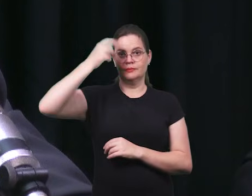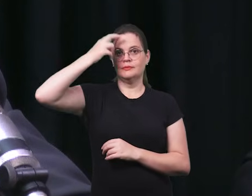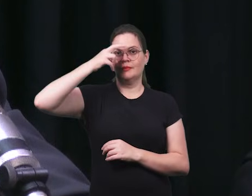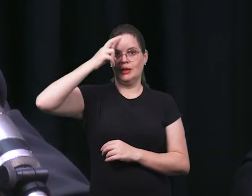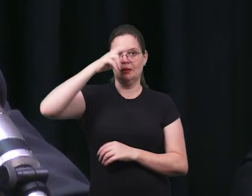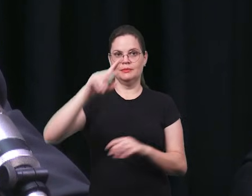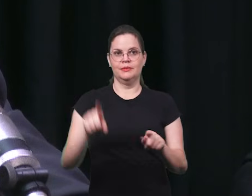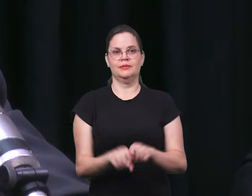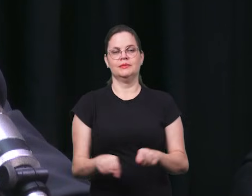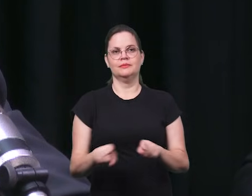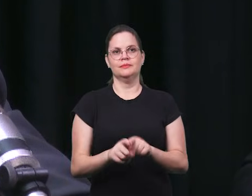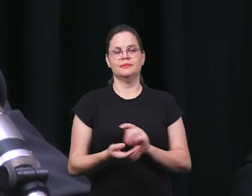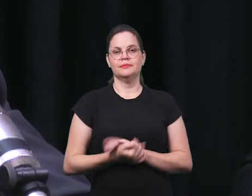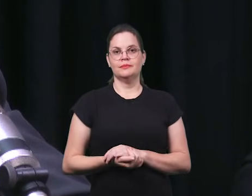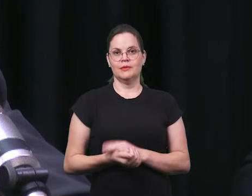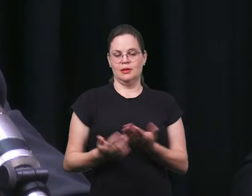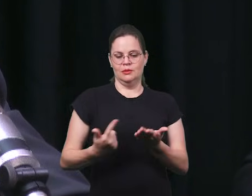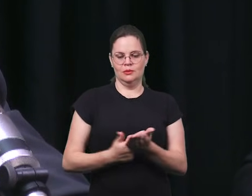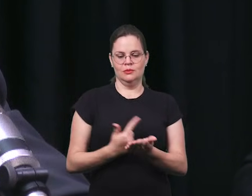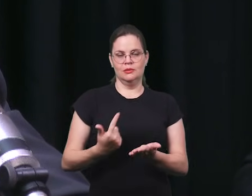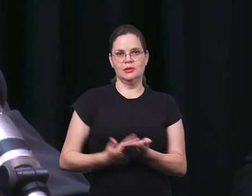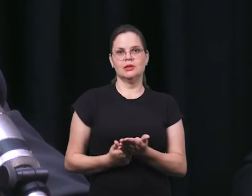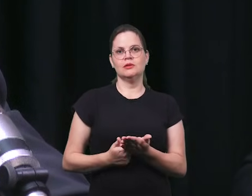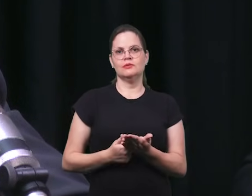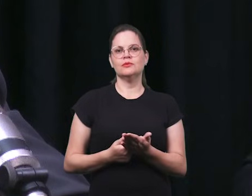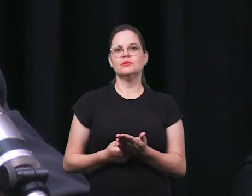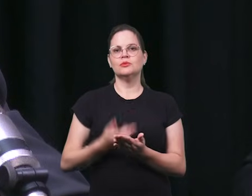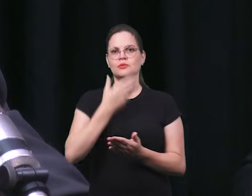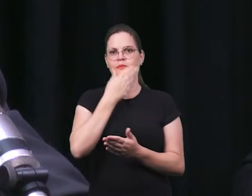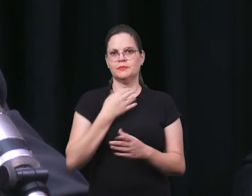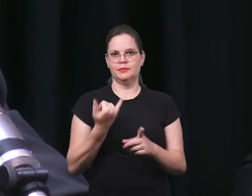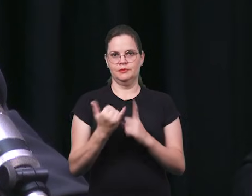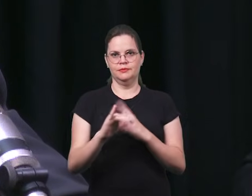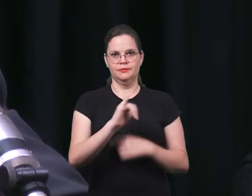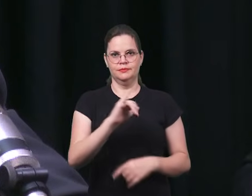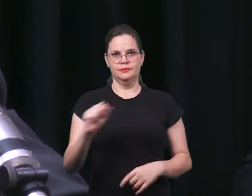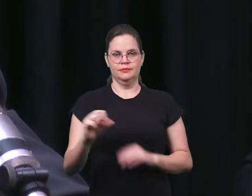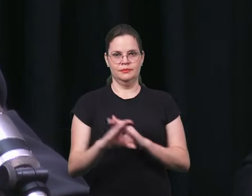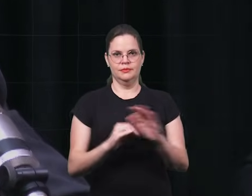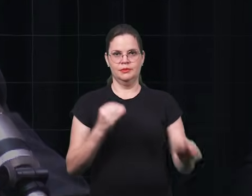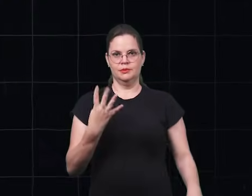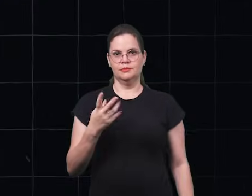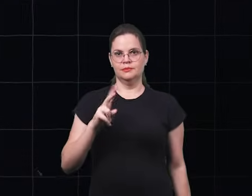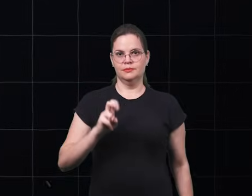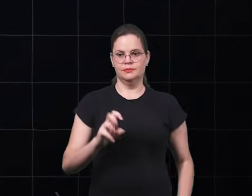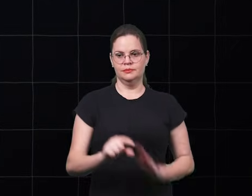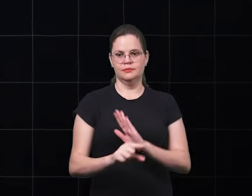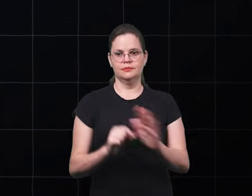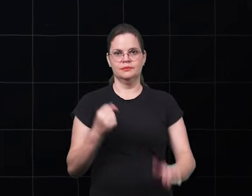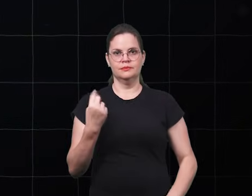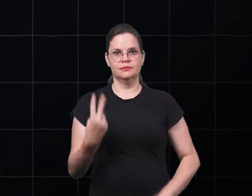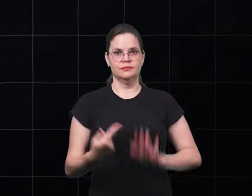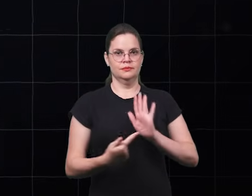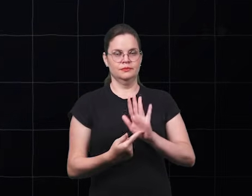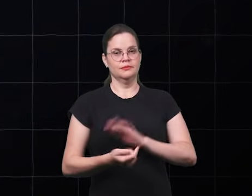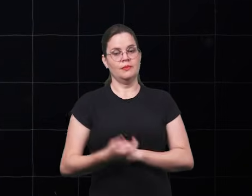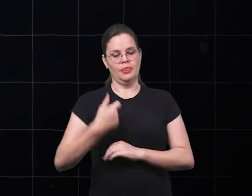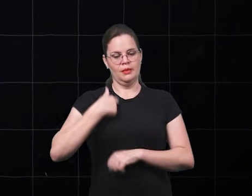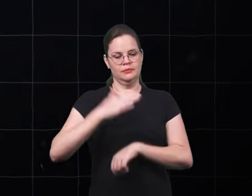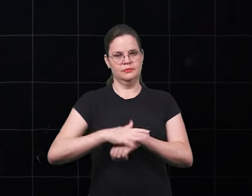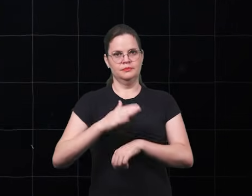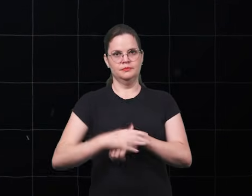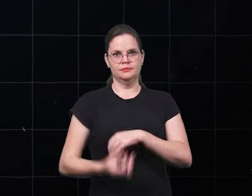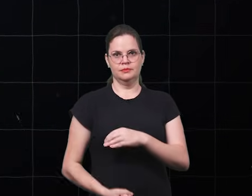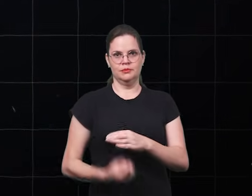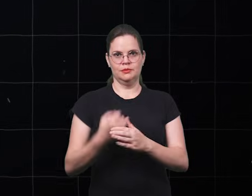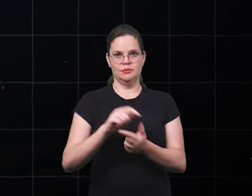até deixei marcado aqui, no livro do profeta Isaías, capítulo 45, verso 12. Eu fiz a terra e criei nela